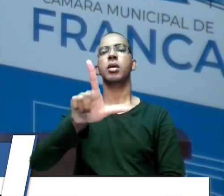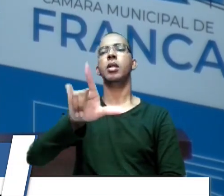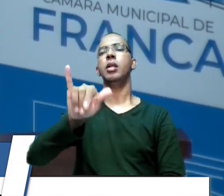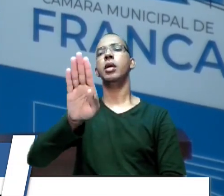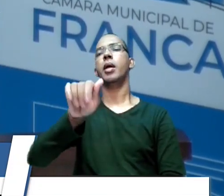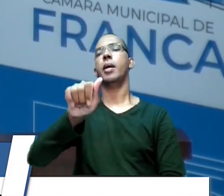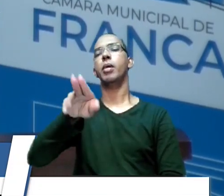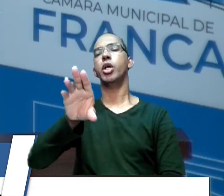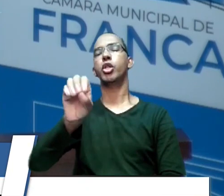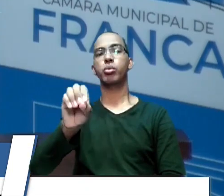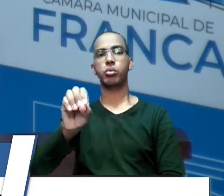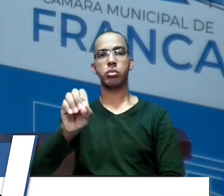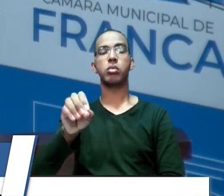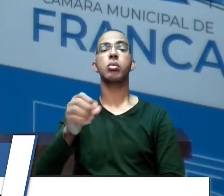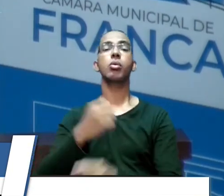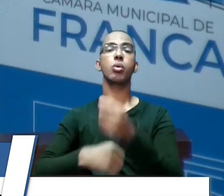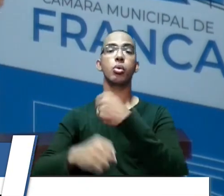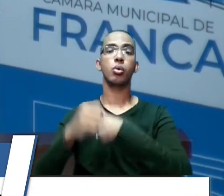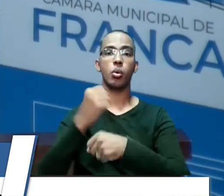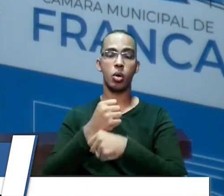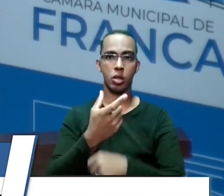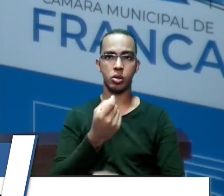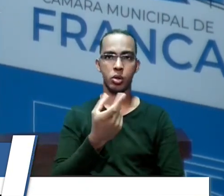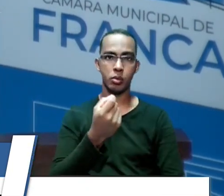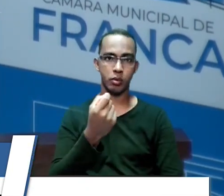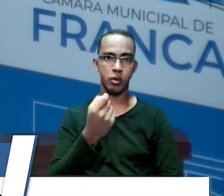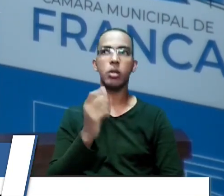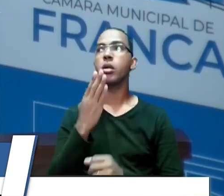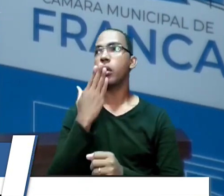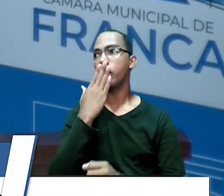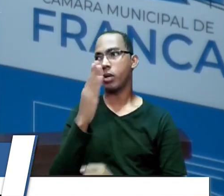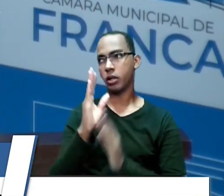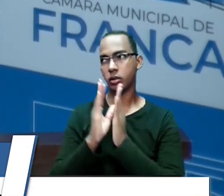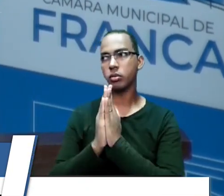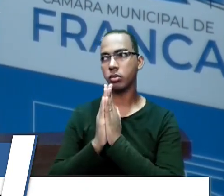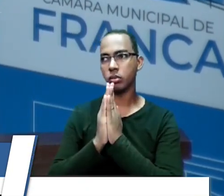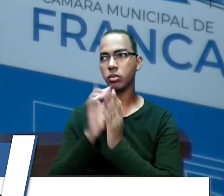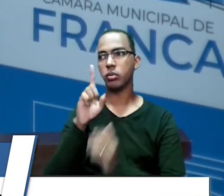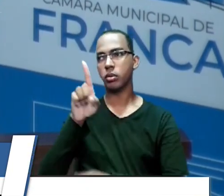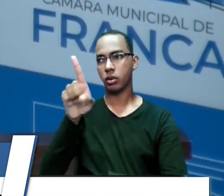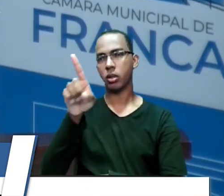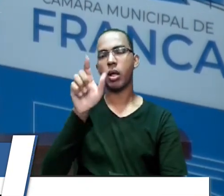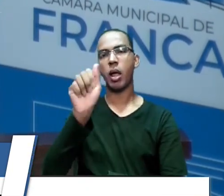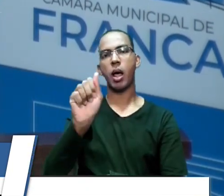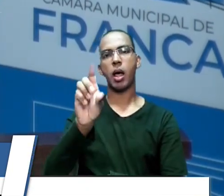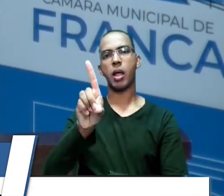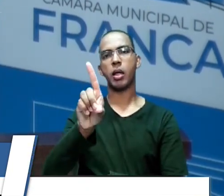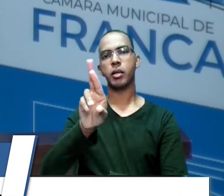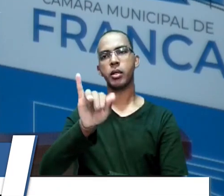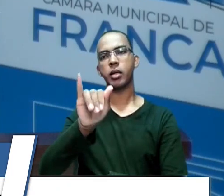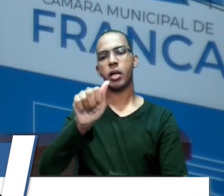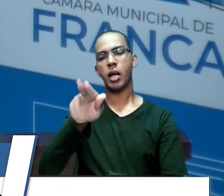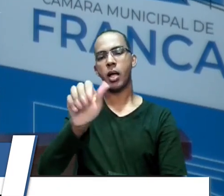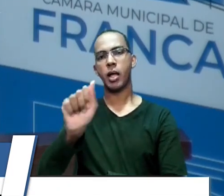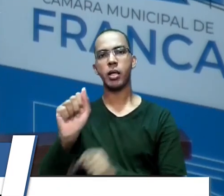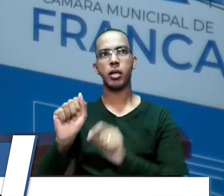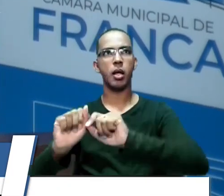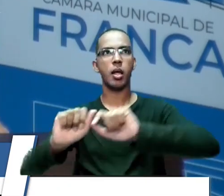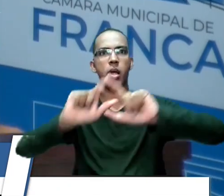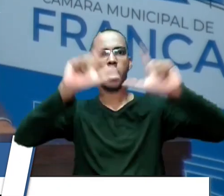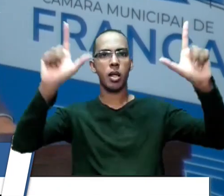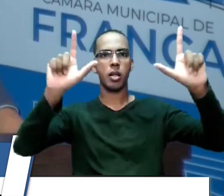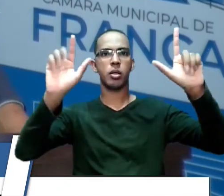Estive no ano de 2020, inclusive eu até peço para a Adriana que coloque essa foto, no término do